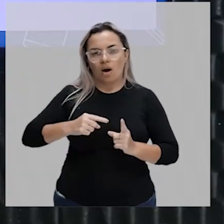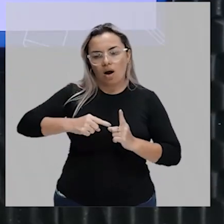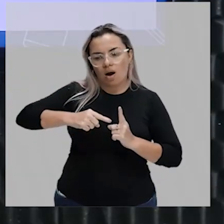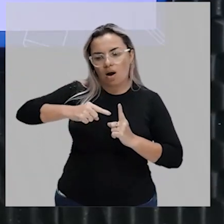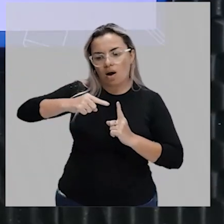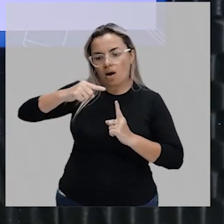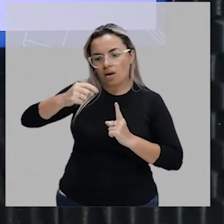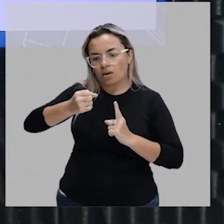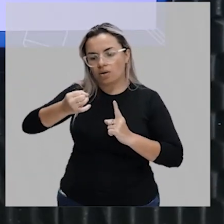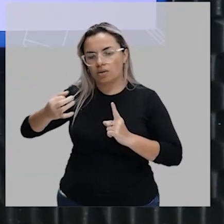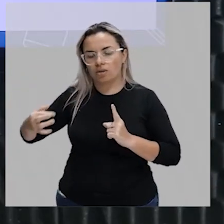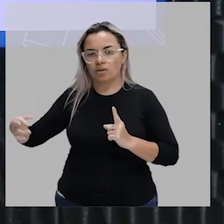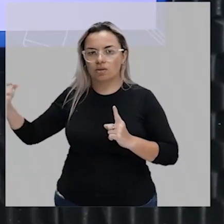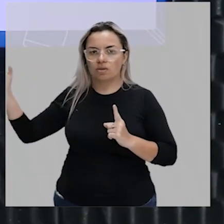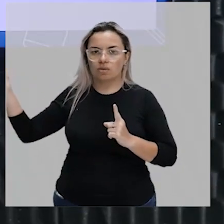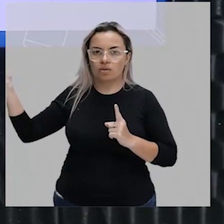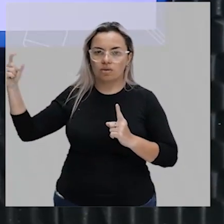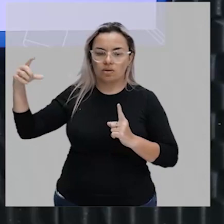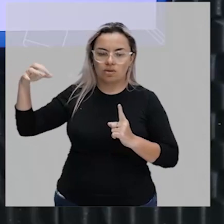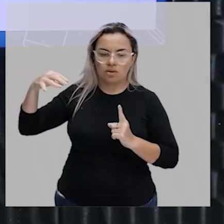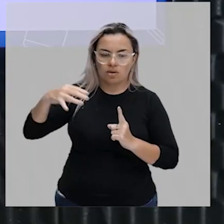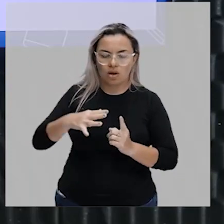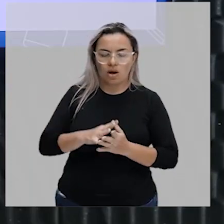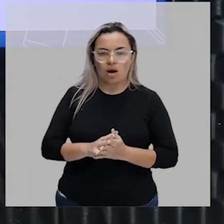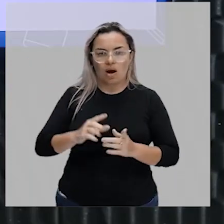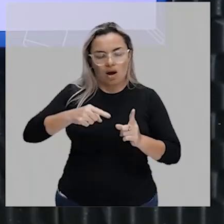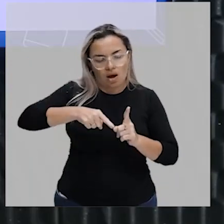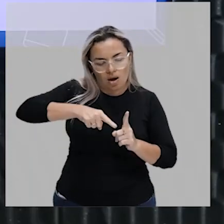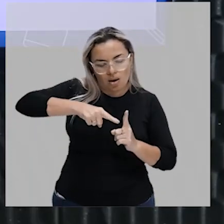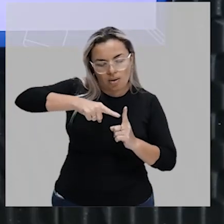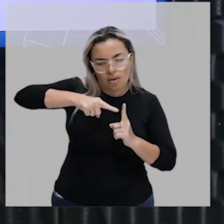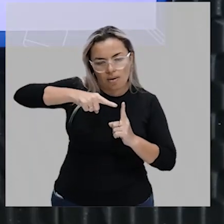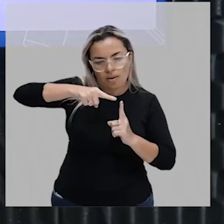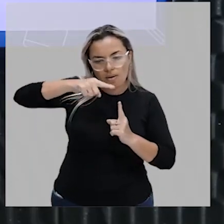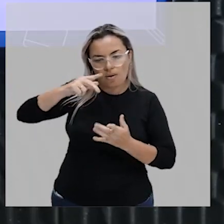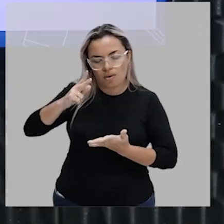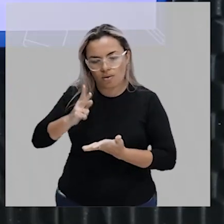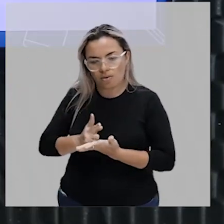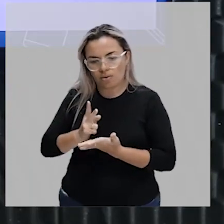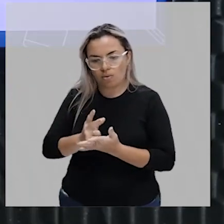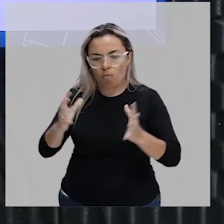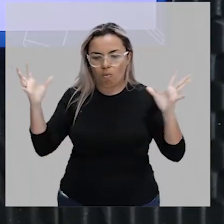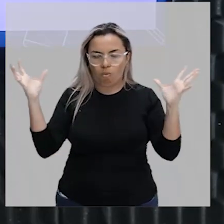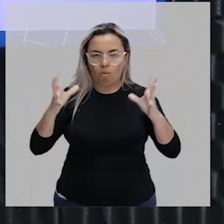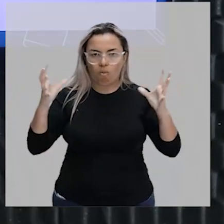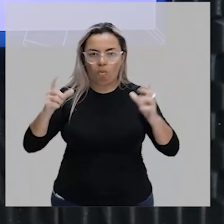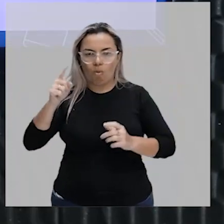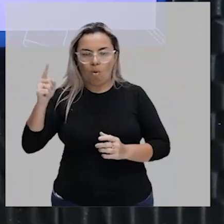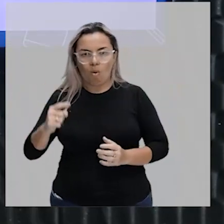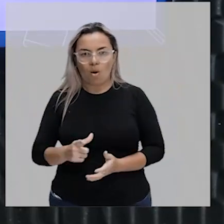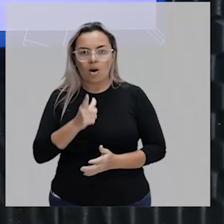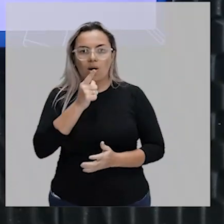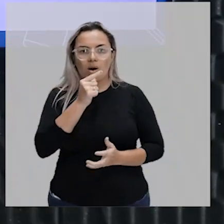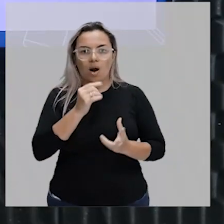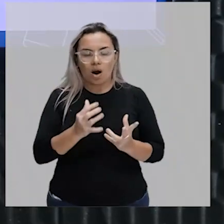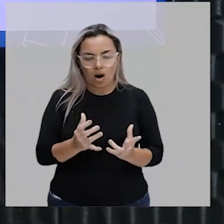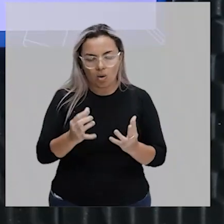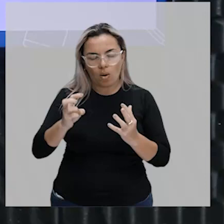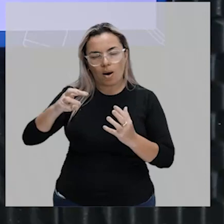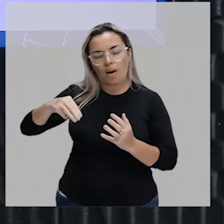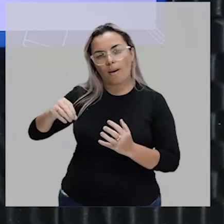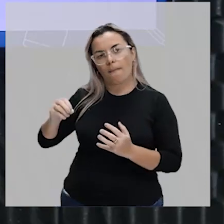alta temperatura, água morna, constantes relâmpagos. Então, eles tentaram reunir todas